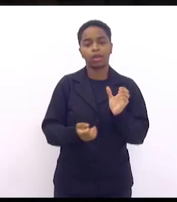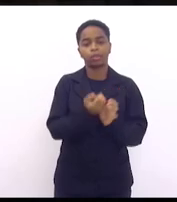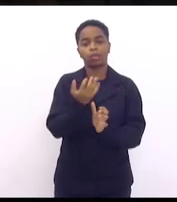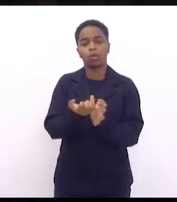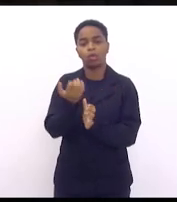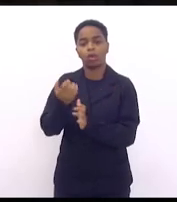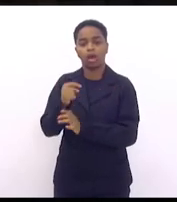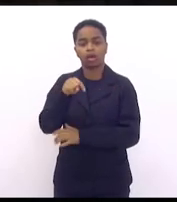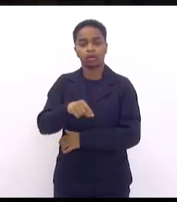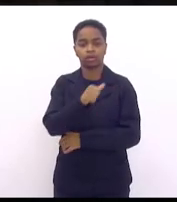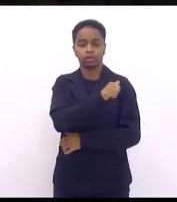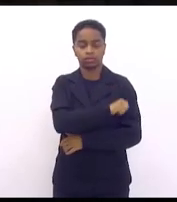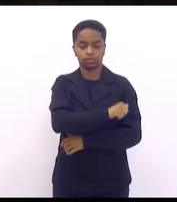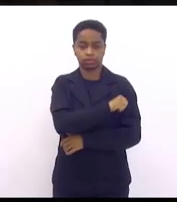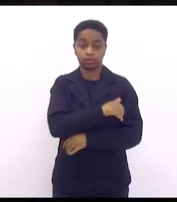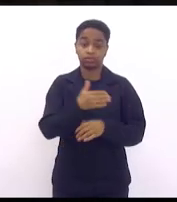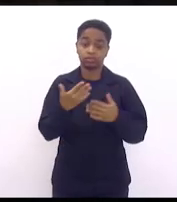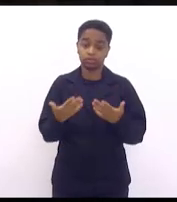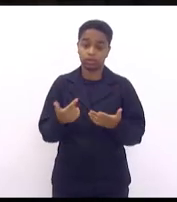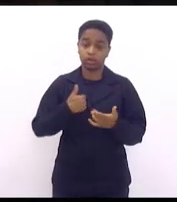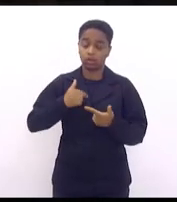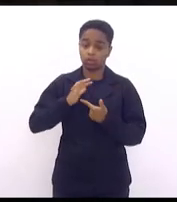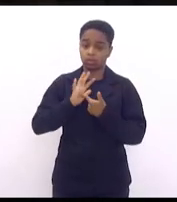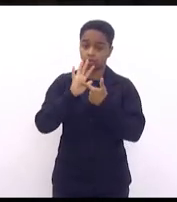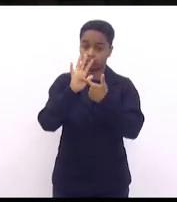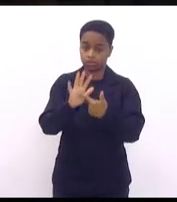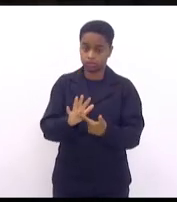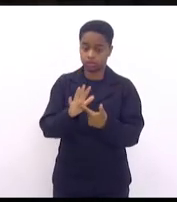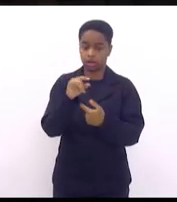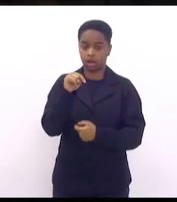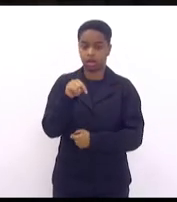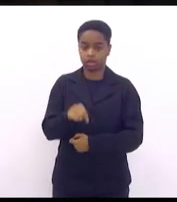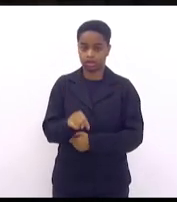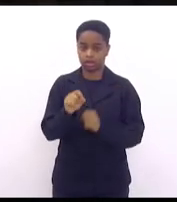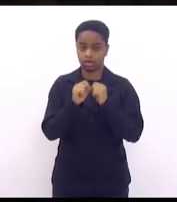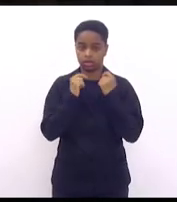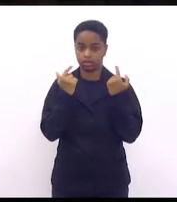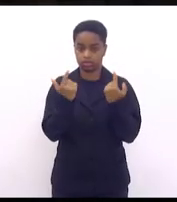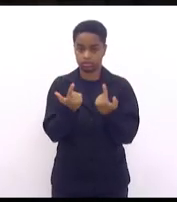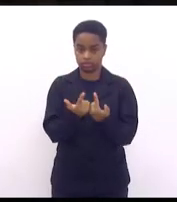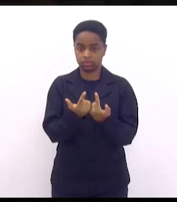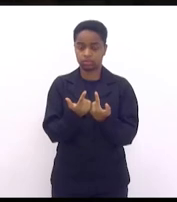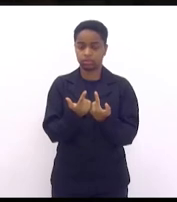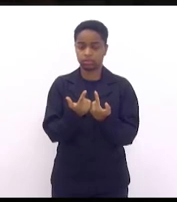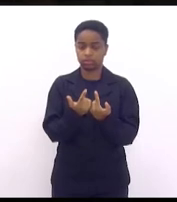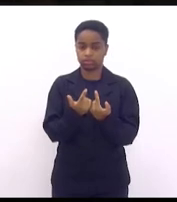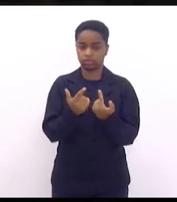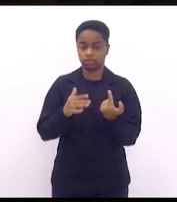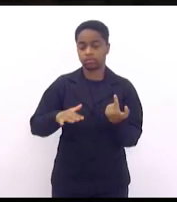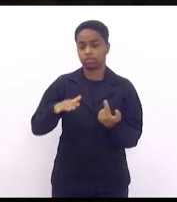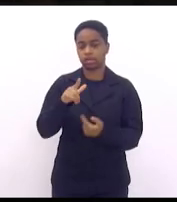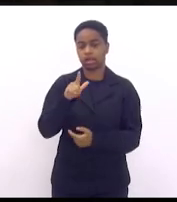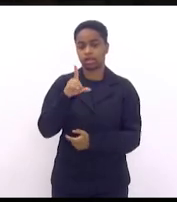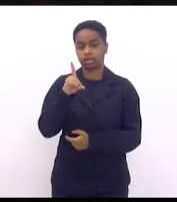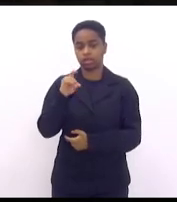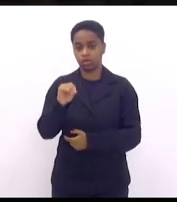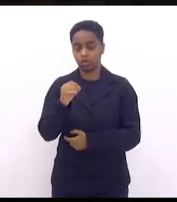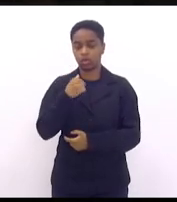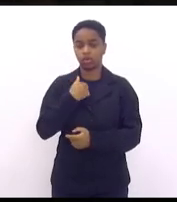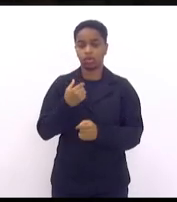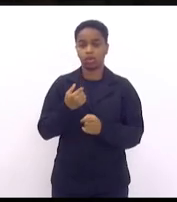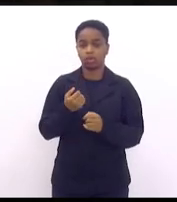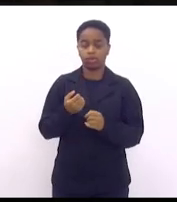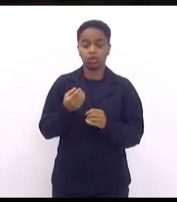Estado. Nesse sentido, eu apresentei aqui nesta casa, no âmbito da LDO, uma emenda para